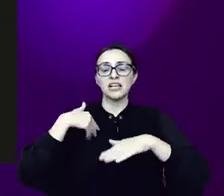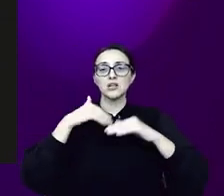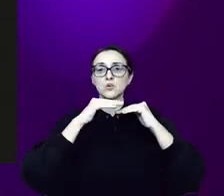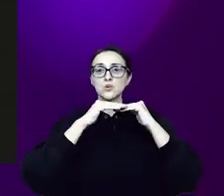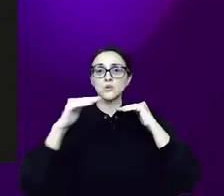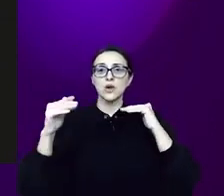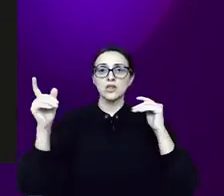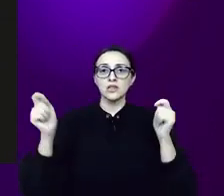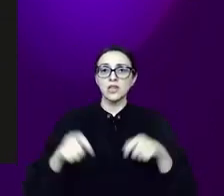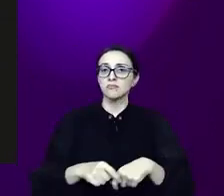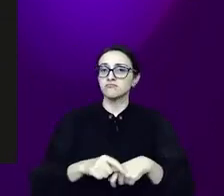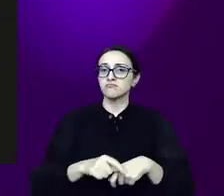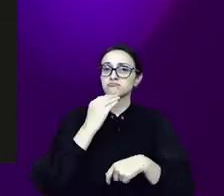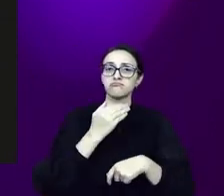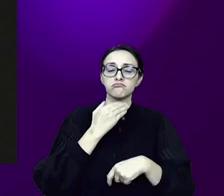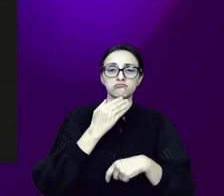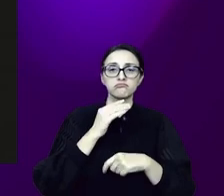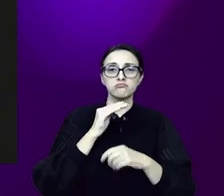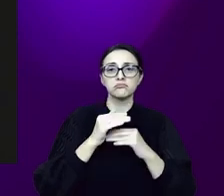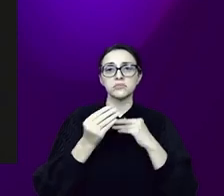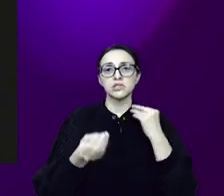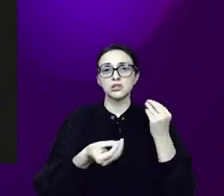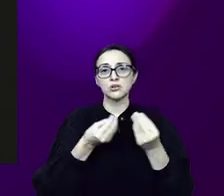estabilização através de uma